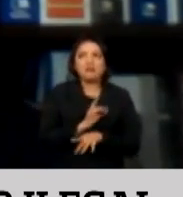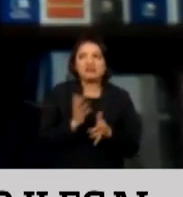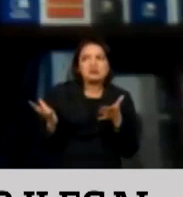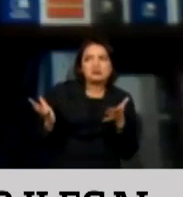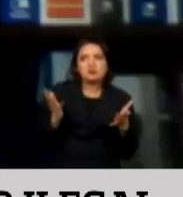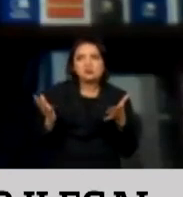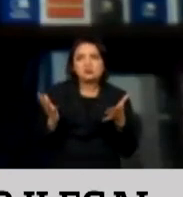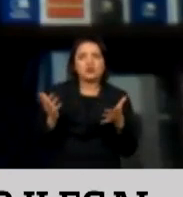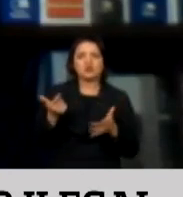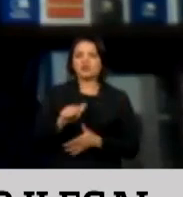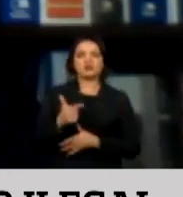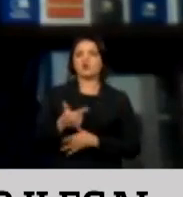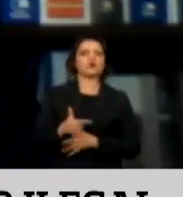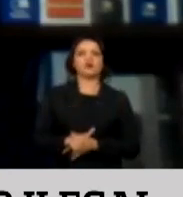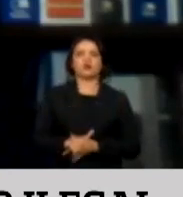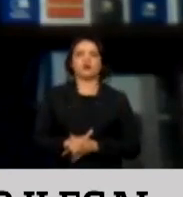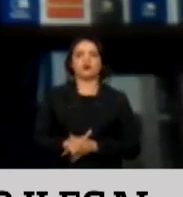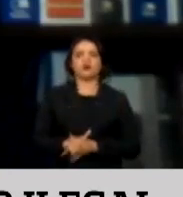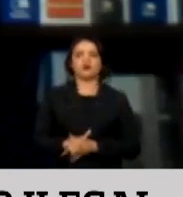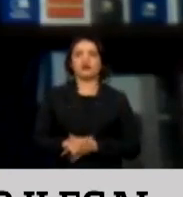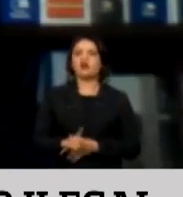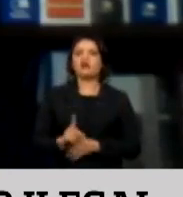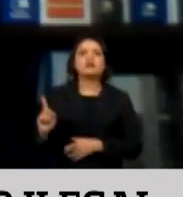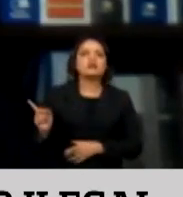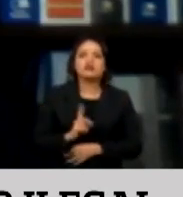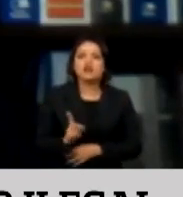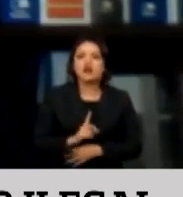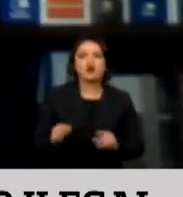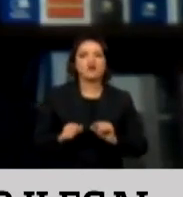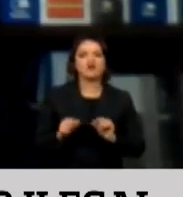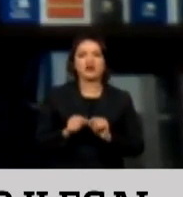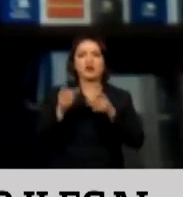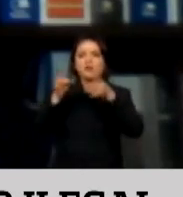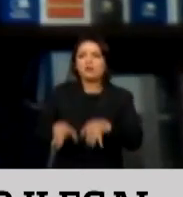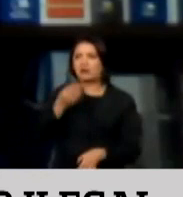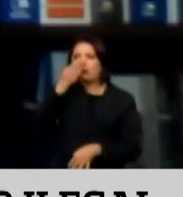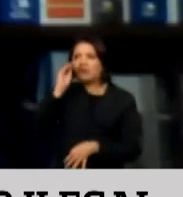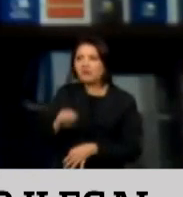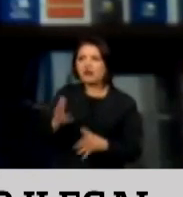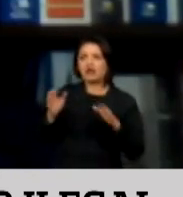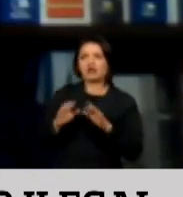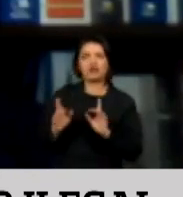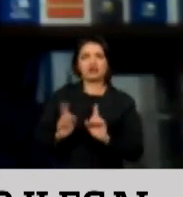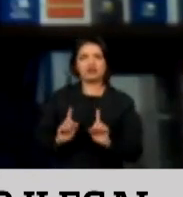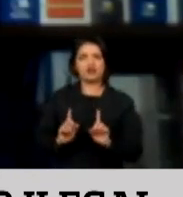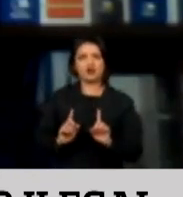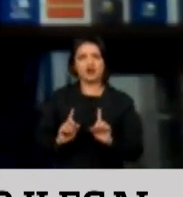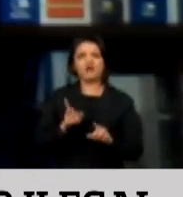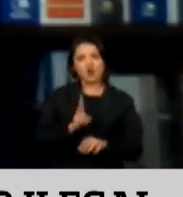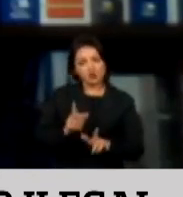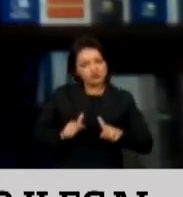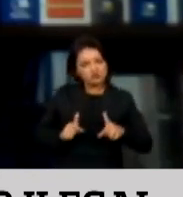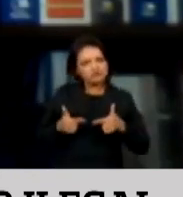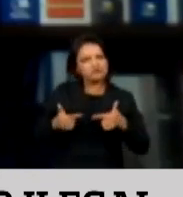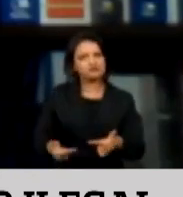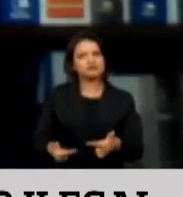intimidará, não transigirá, nem renunciará ao desempenho